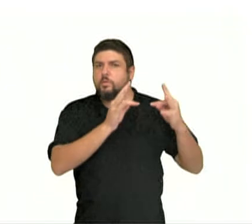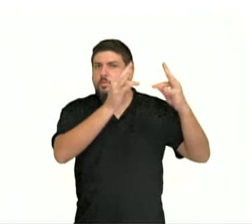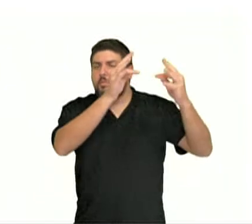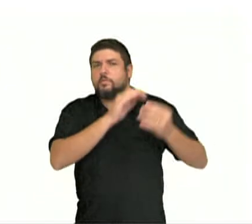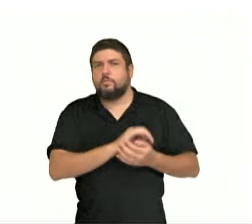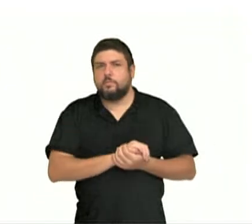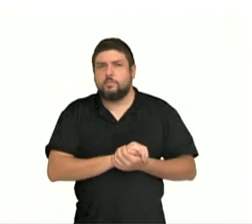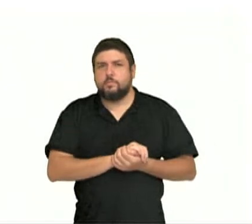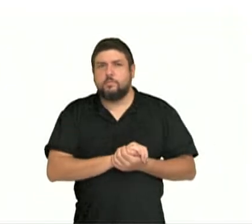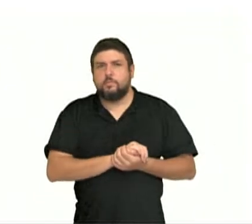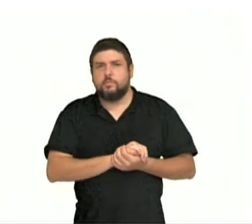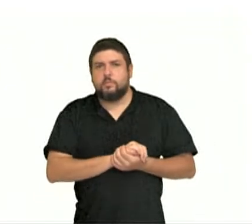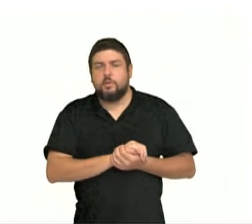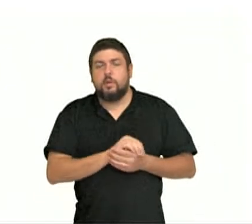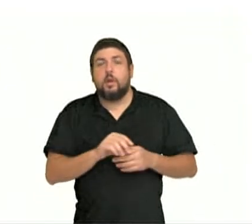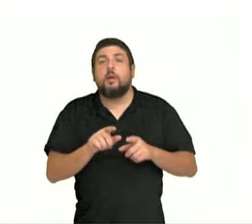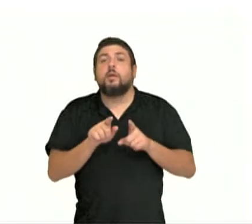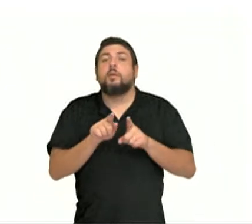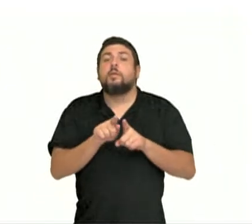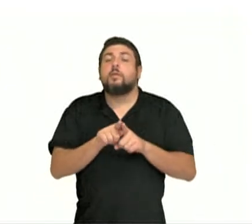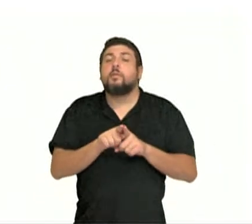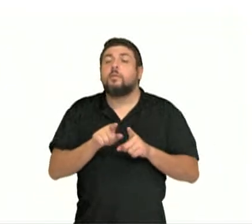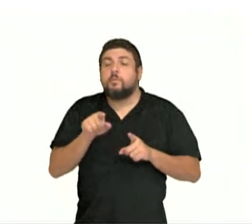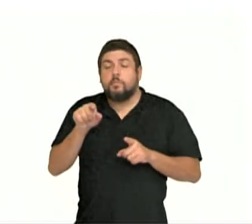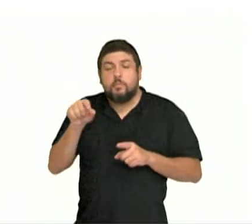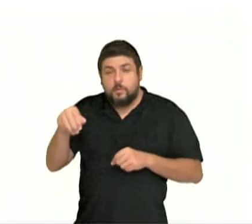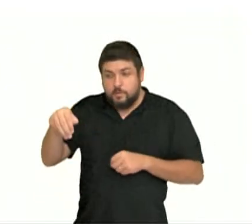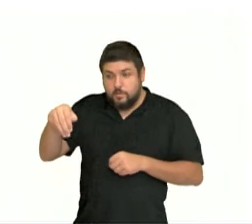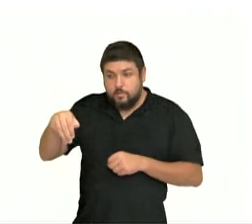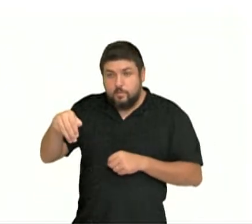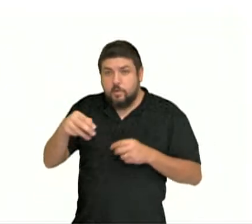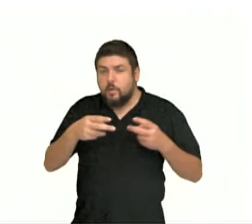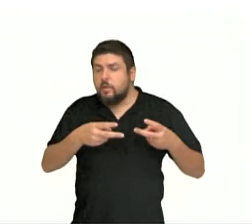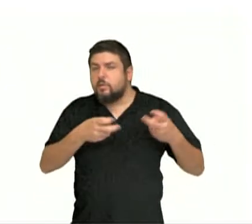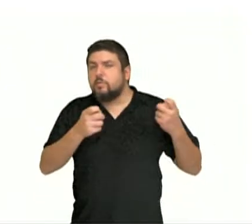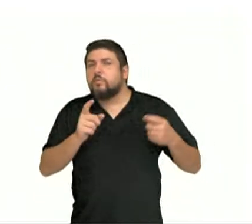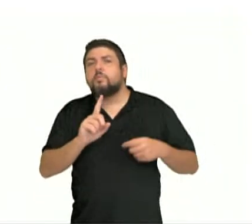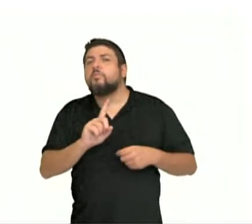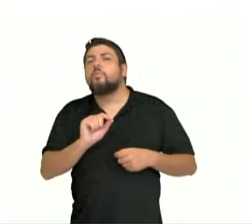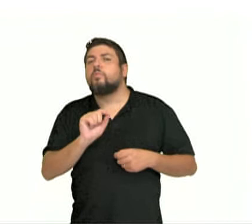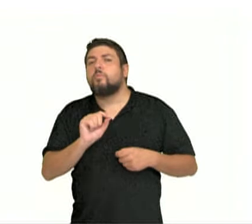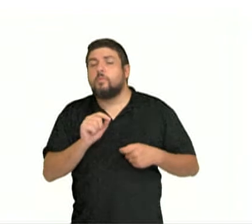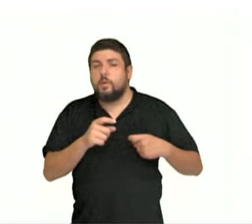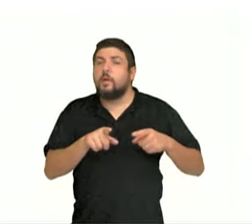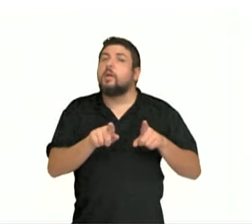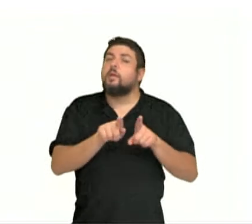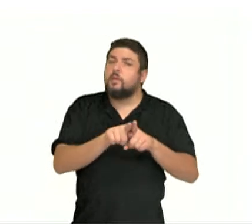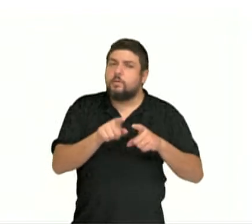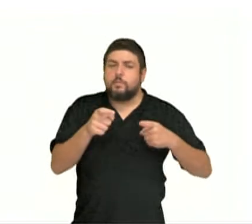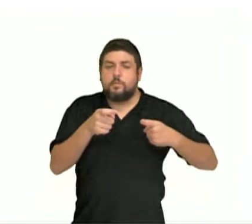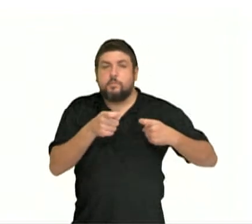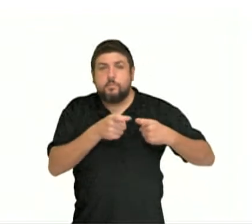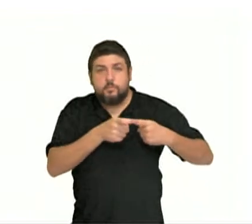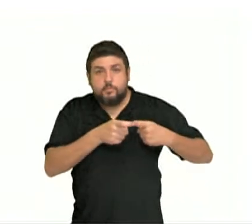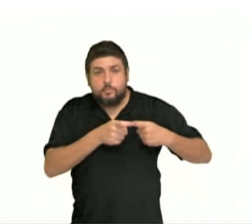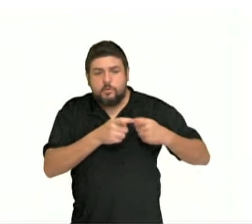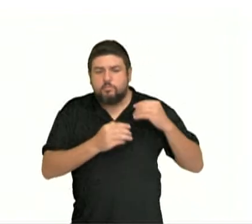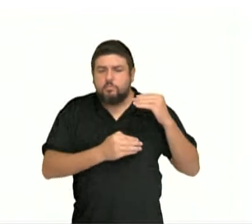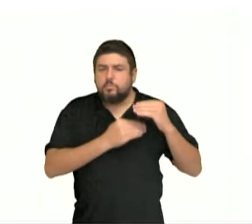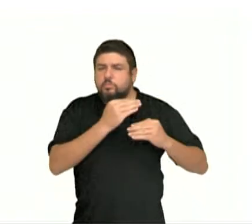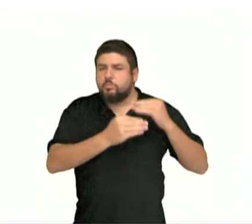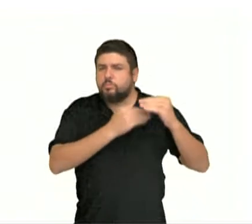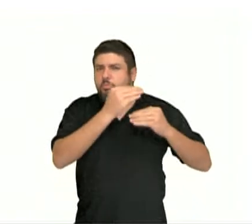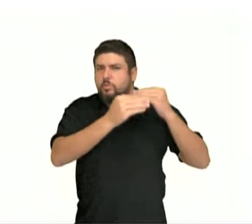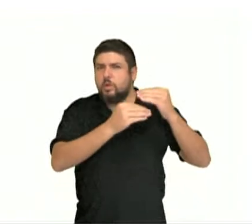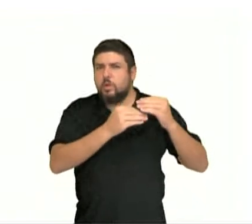não tem viu isso e ele não previu a tecnologia relacionada à Medicina e que as pessoas iriam aí com o tempo